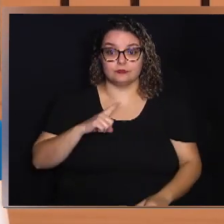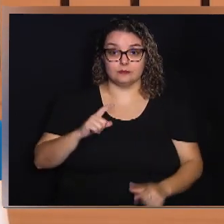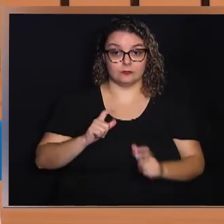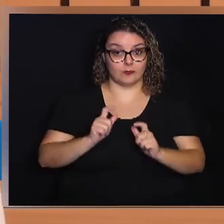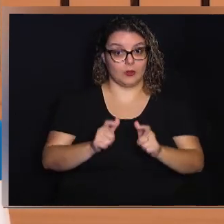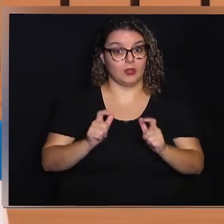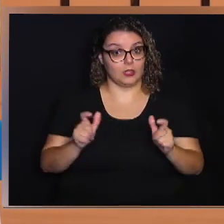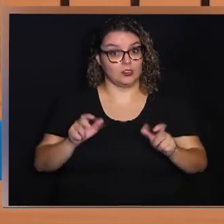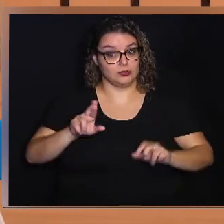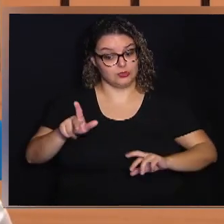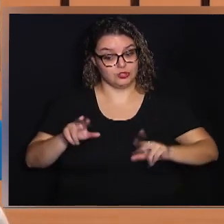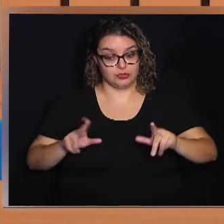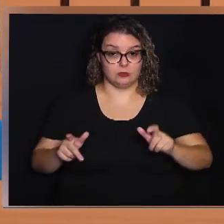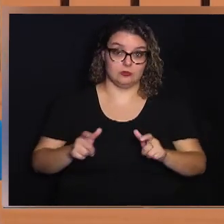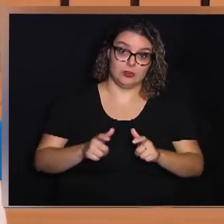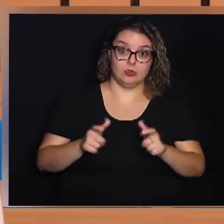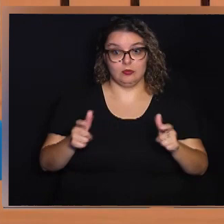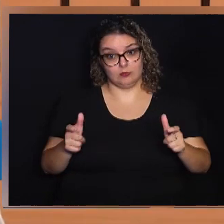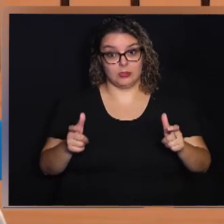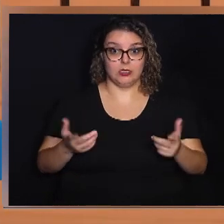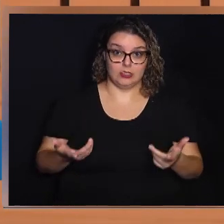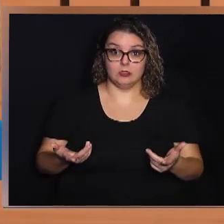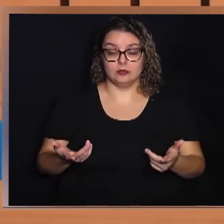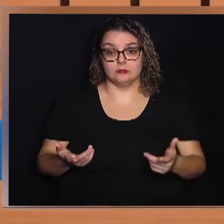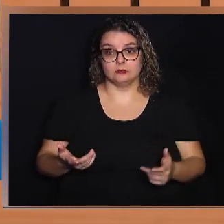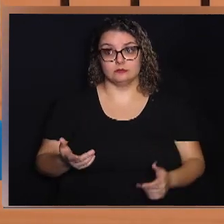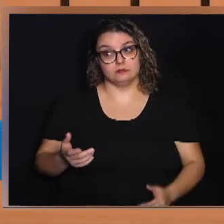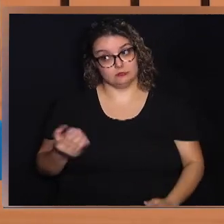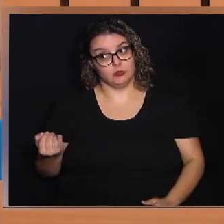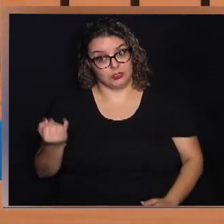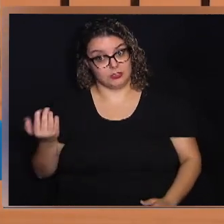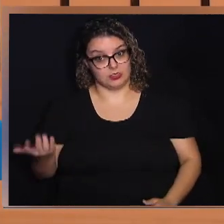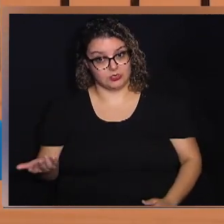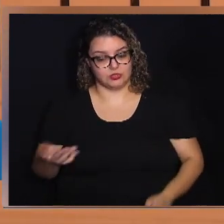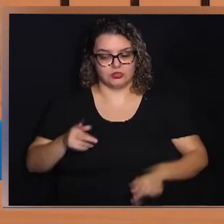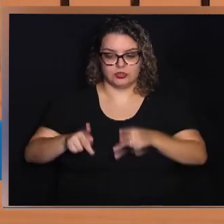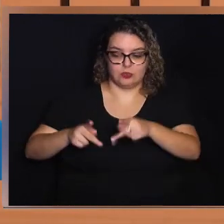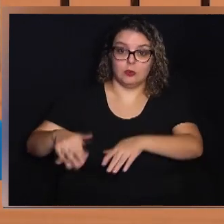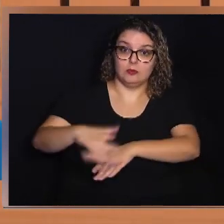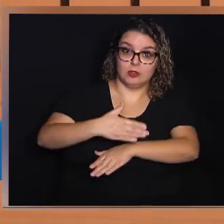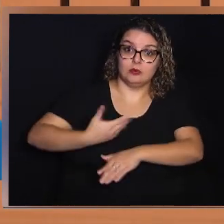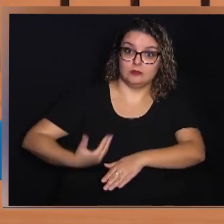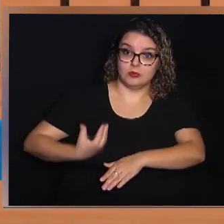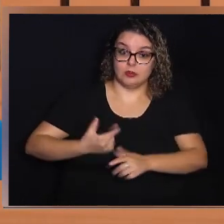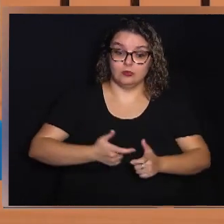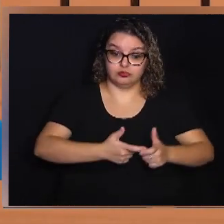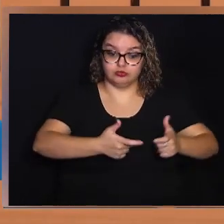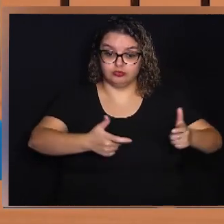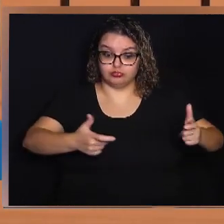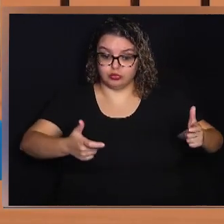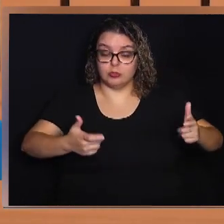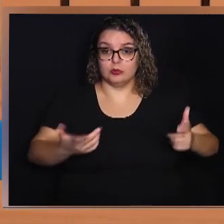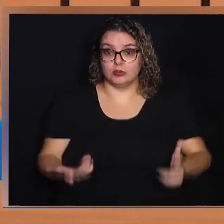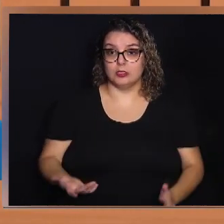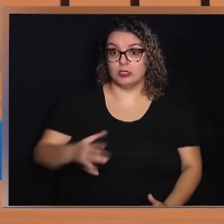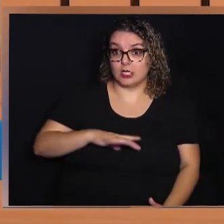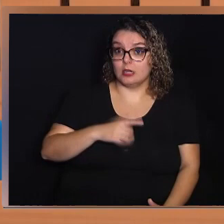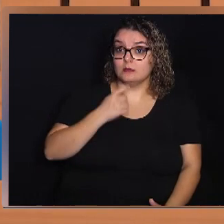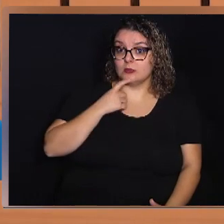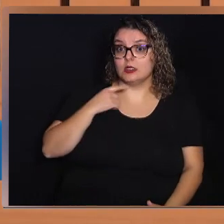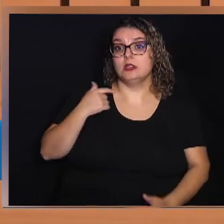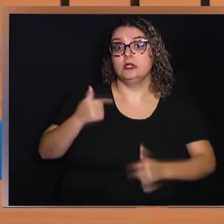e adquirindo proporções diferentes temos um aumento considerável população de rua em